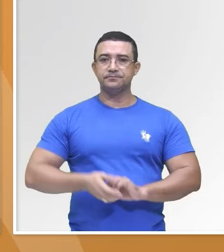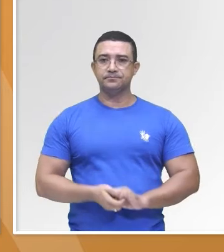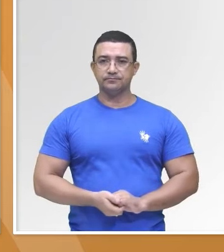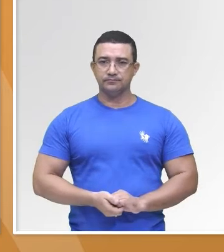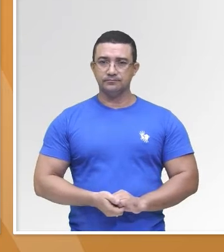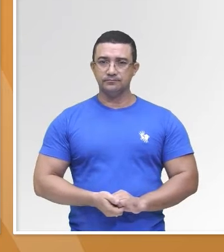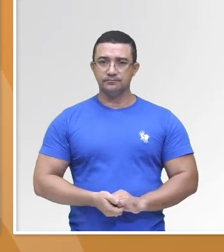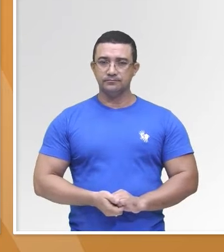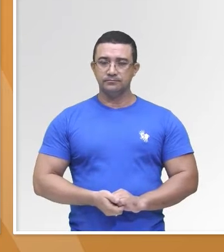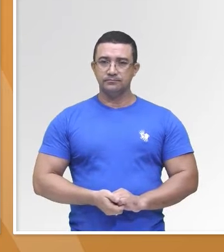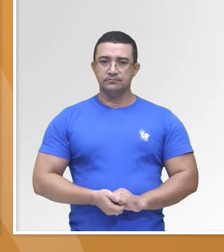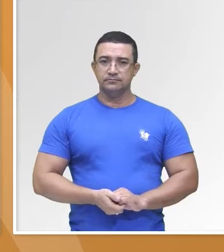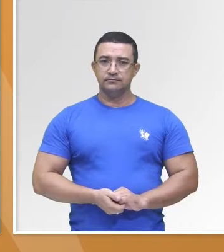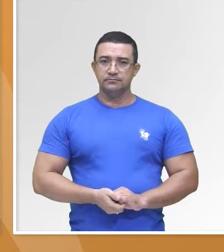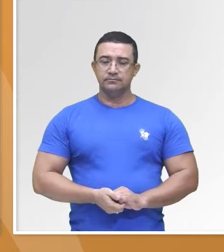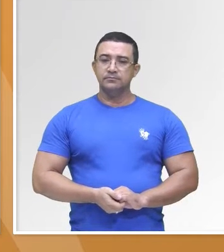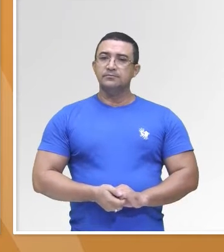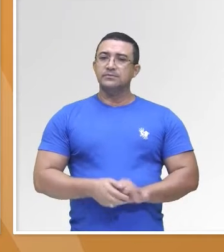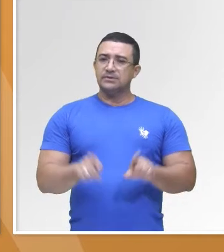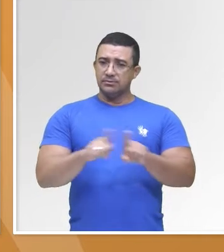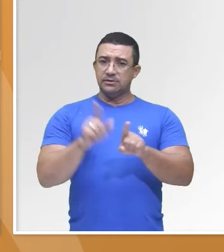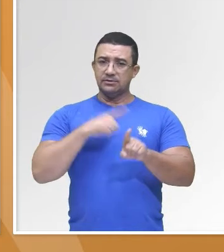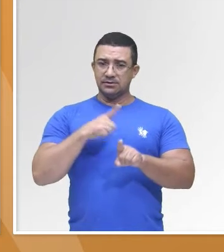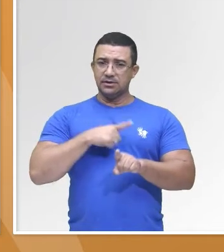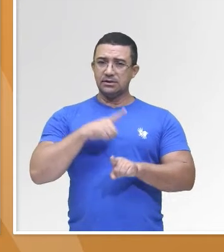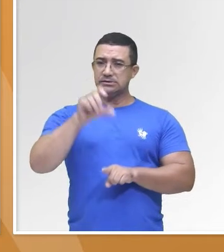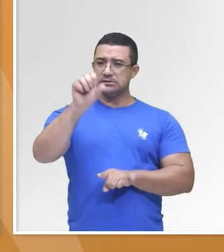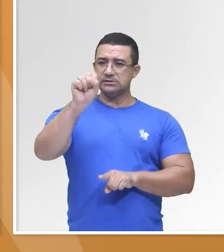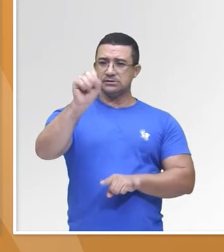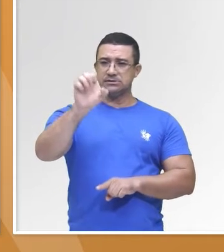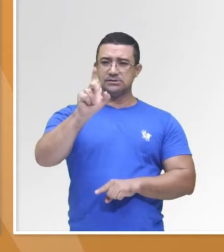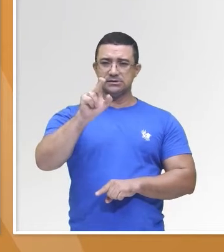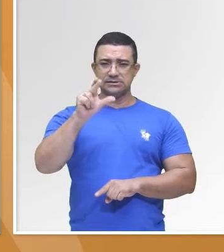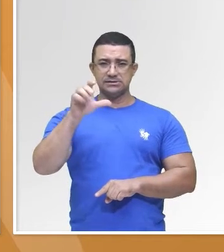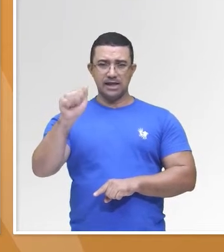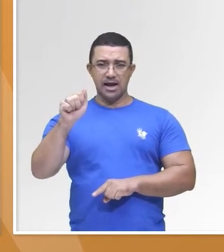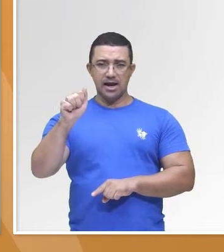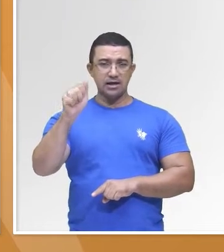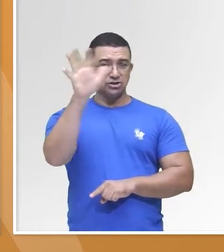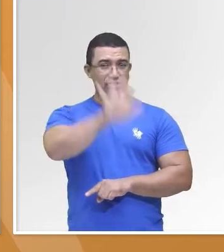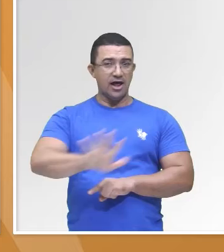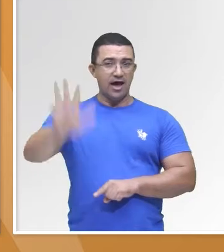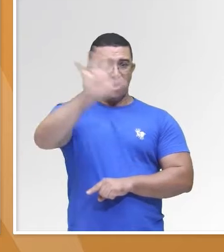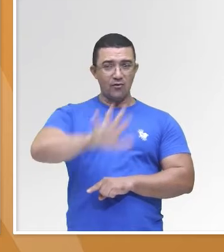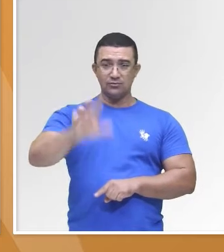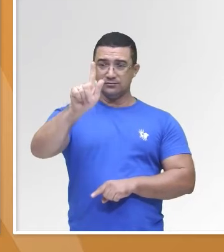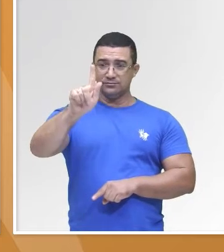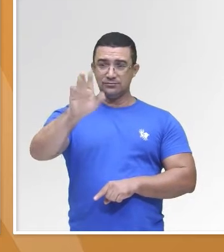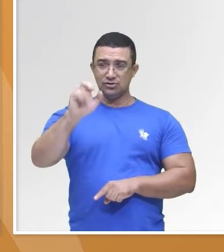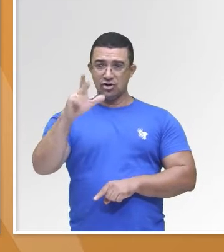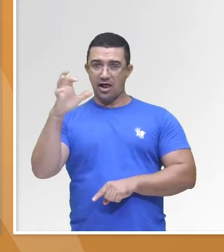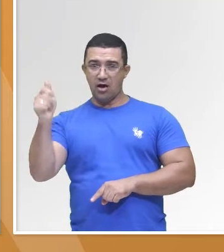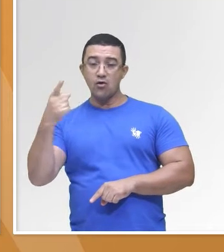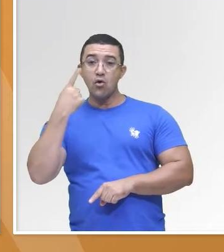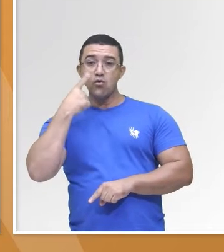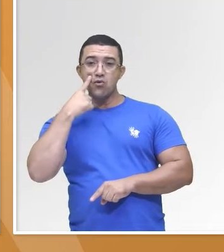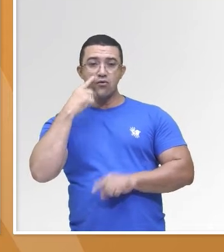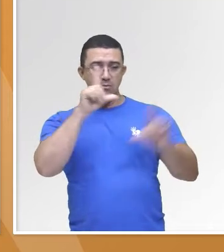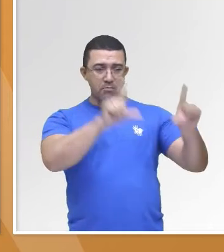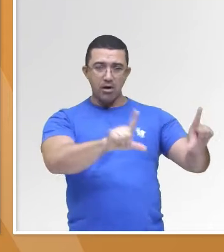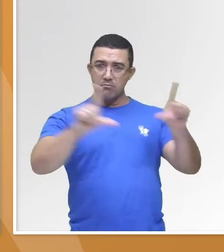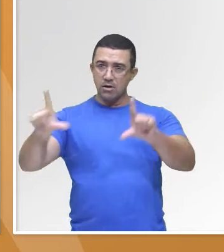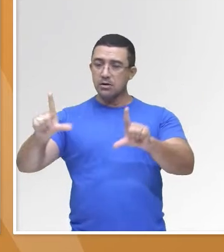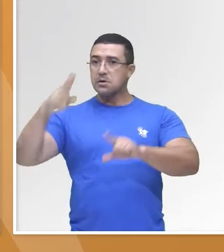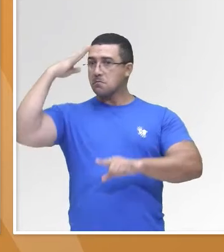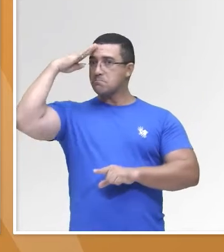temos também a Serra Geral, né? Então, vocês observam aí as 2 imagens dessas 2 principais